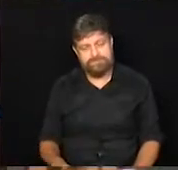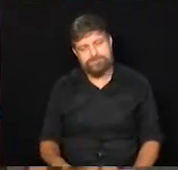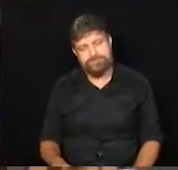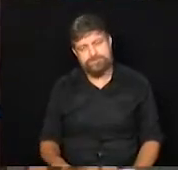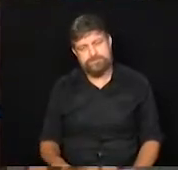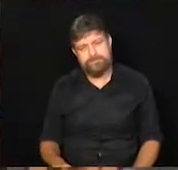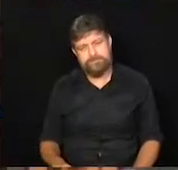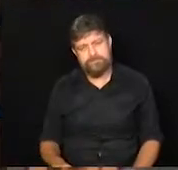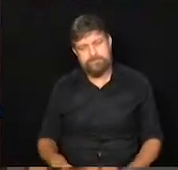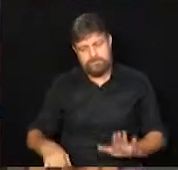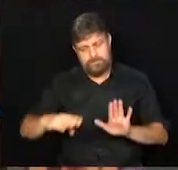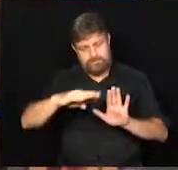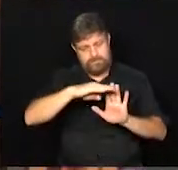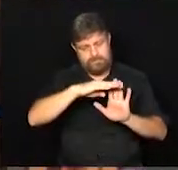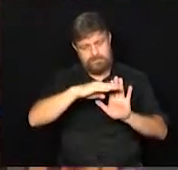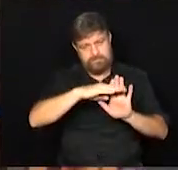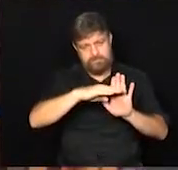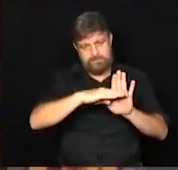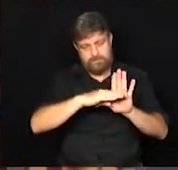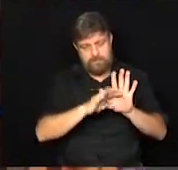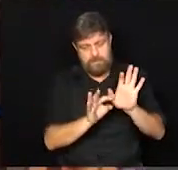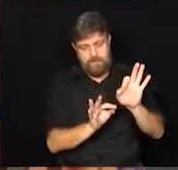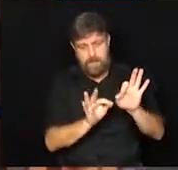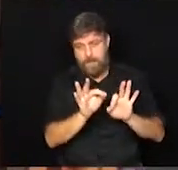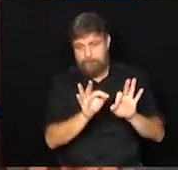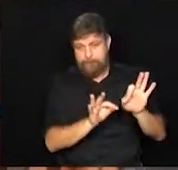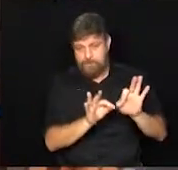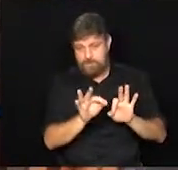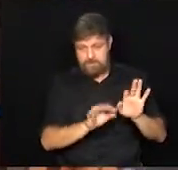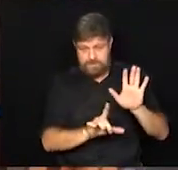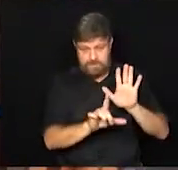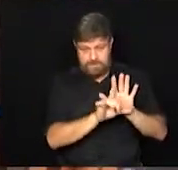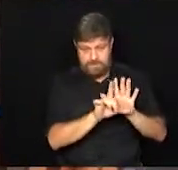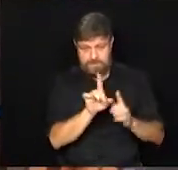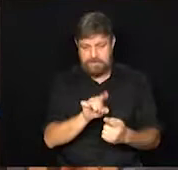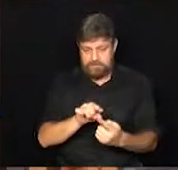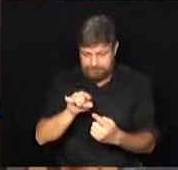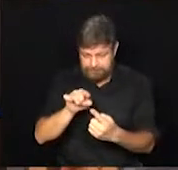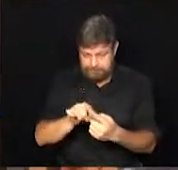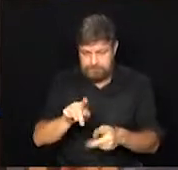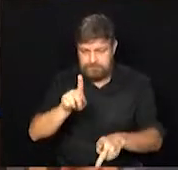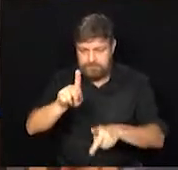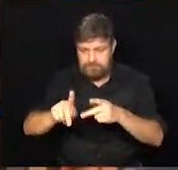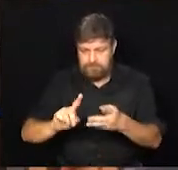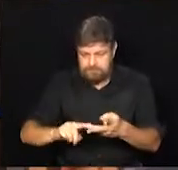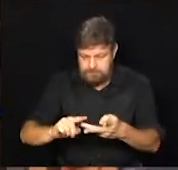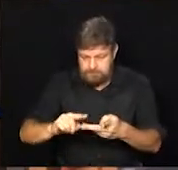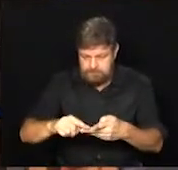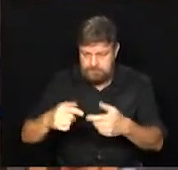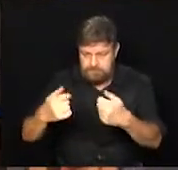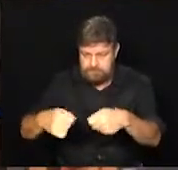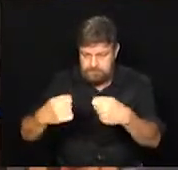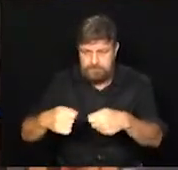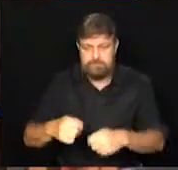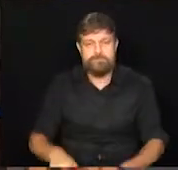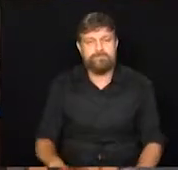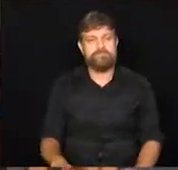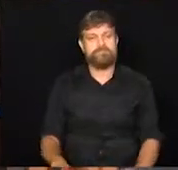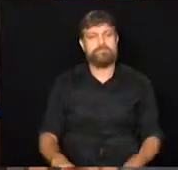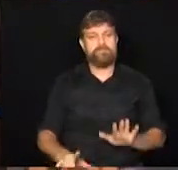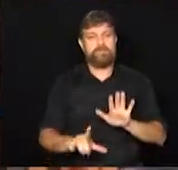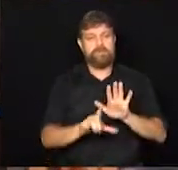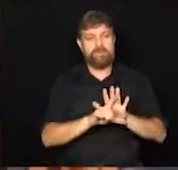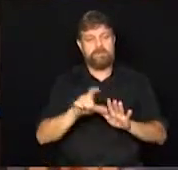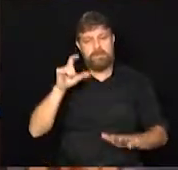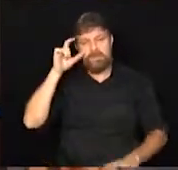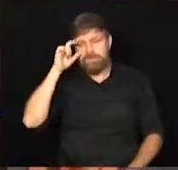um programa, projetos de lei que, de fato, correspondam a essas necessidades. E a Lei Maria da Penha é uma lei que a gente